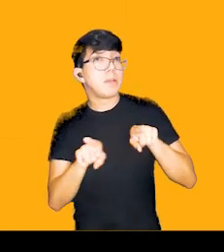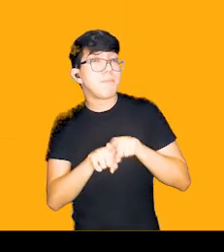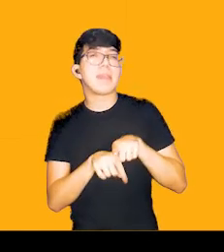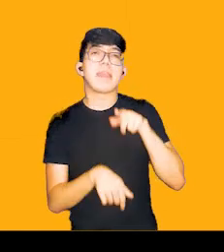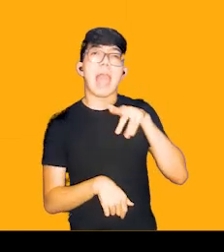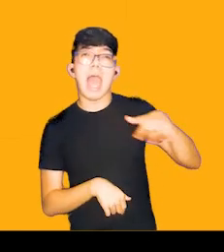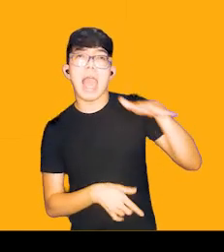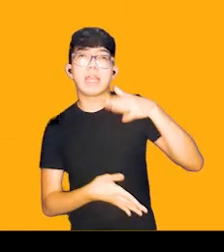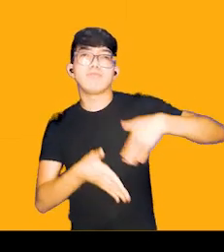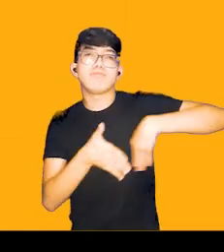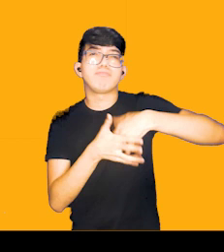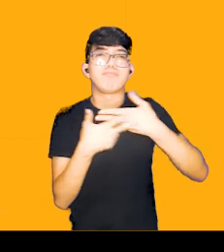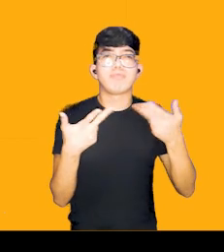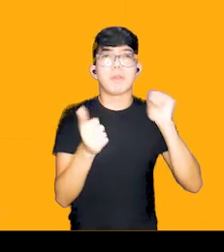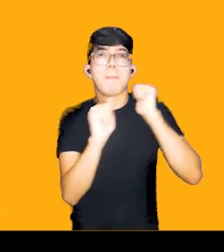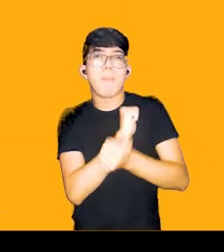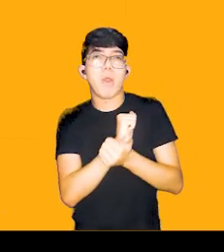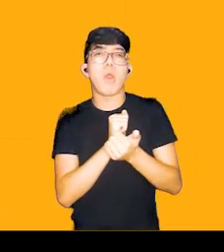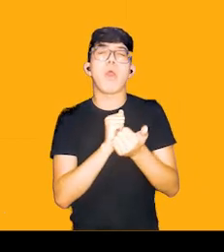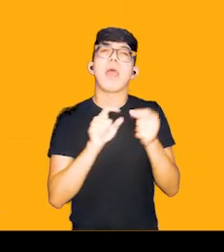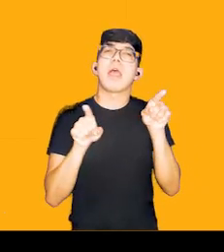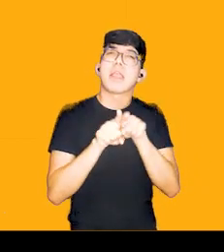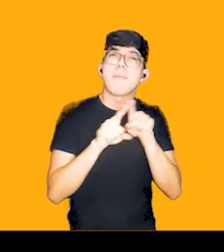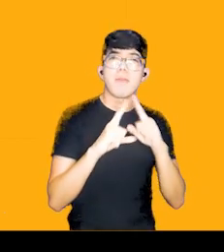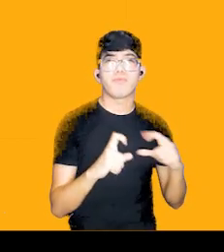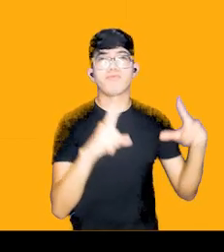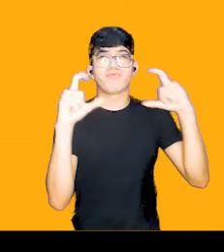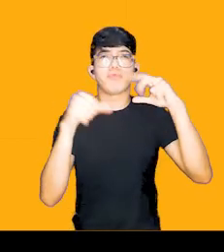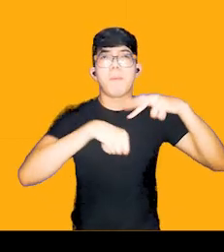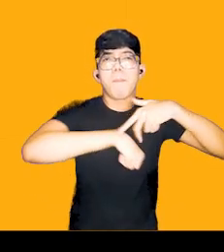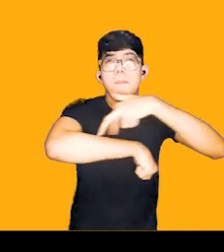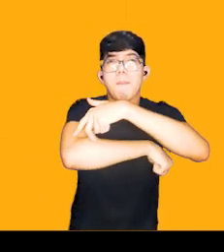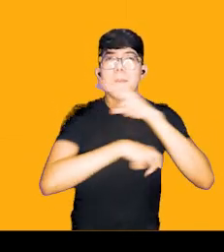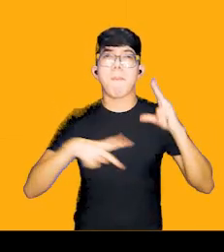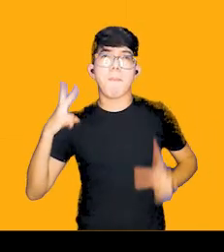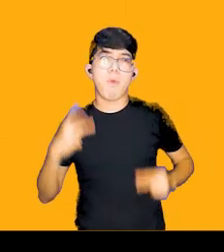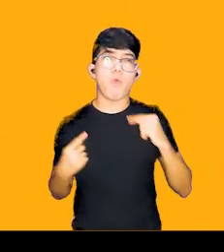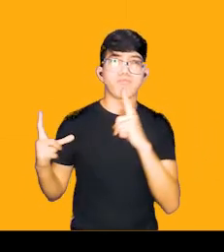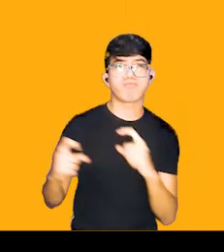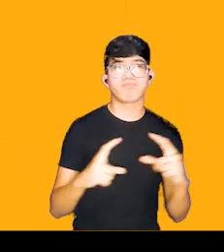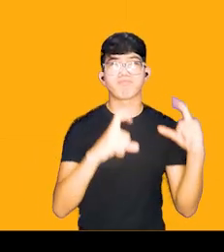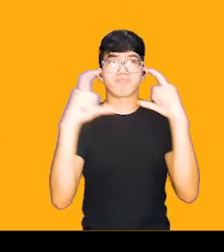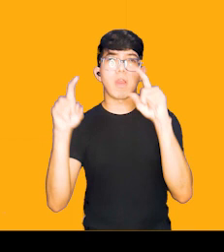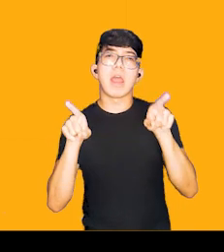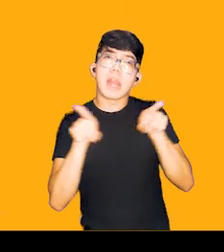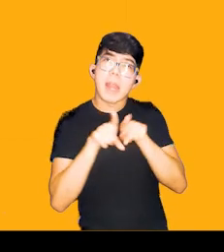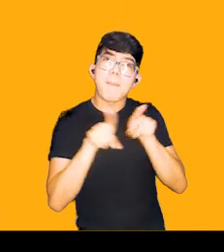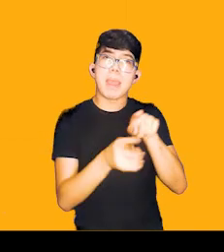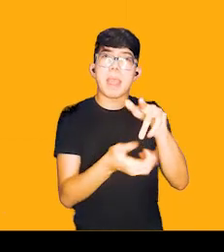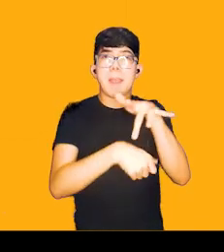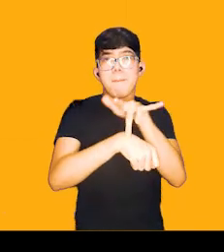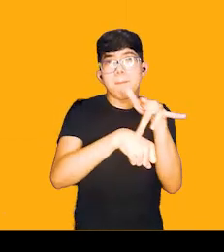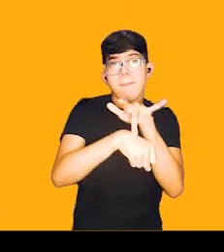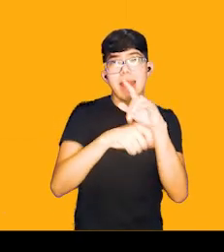cinema, né? Fiz um pouco de esporte também, acabei também fotografando muito, muito moda, muito